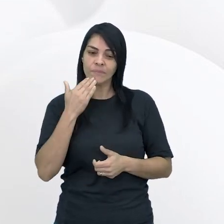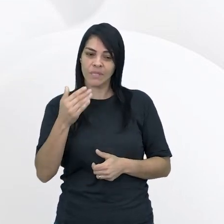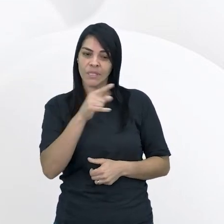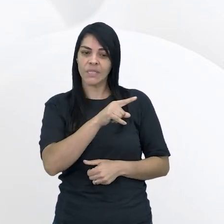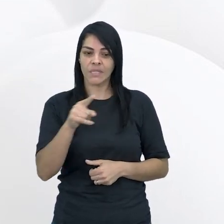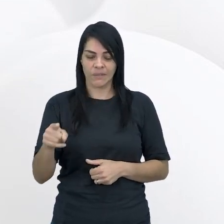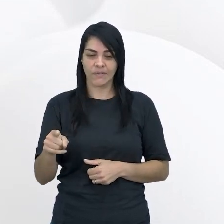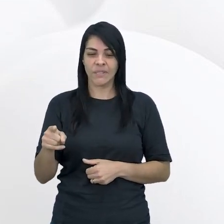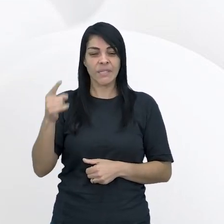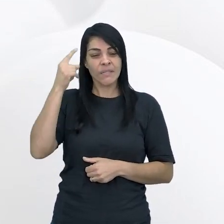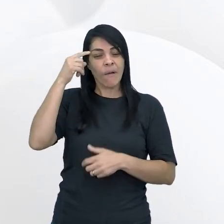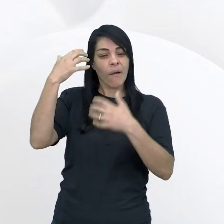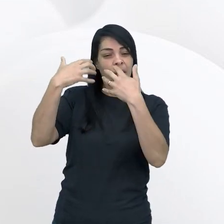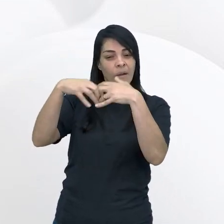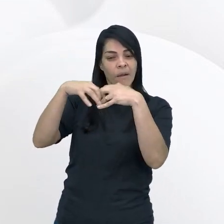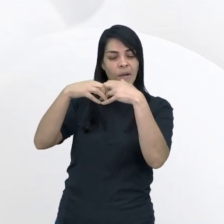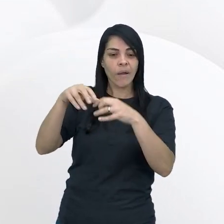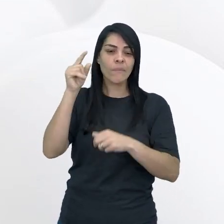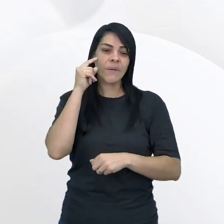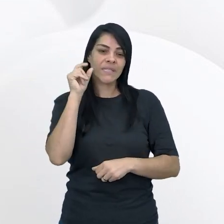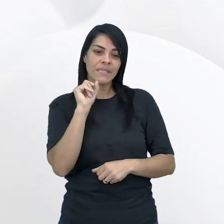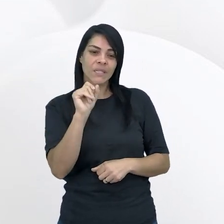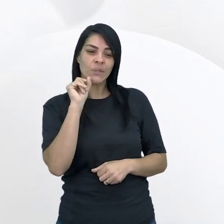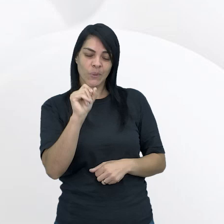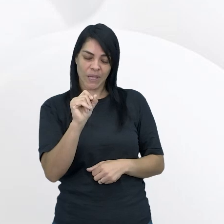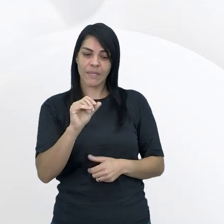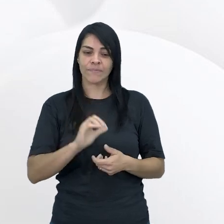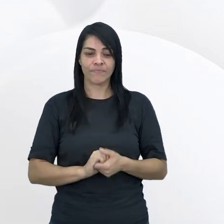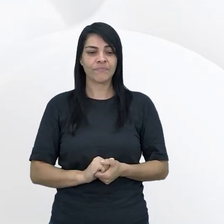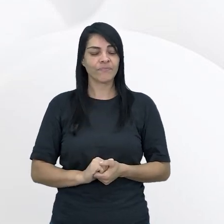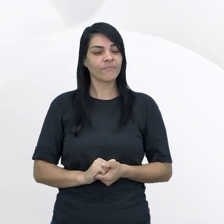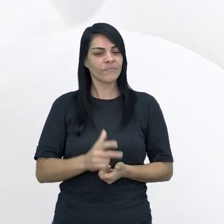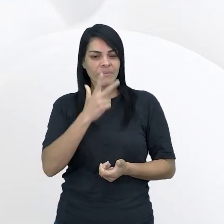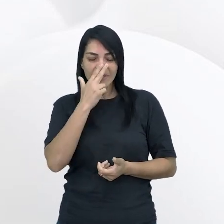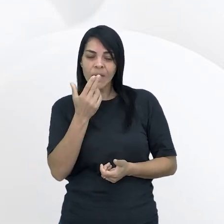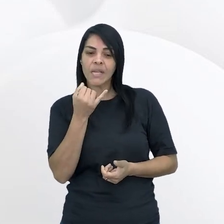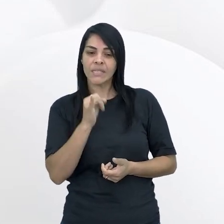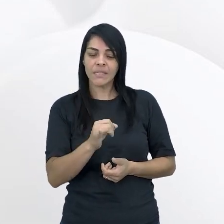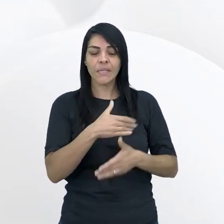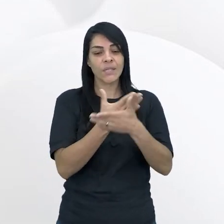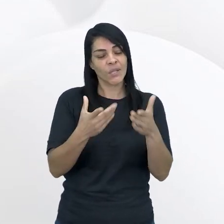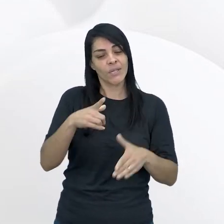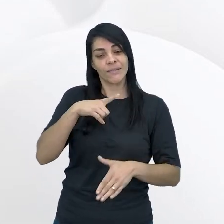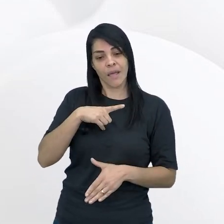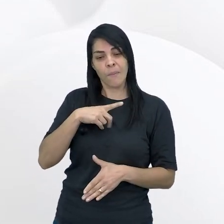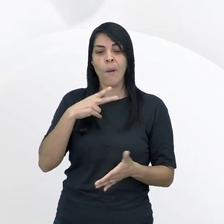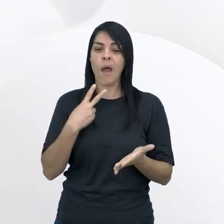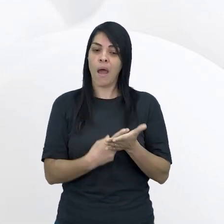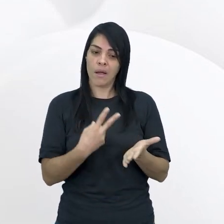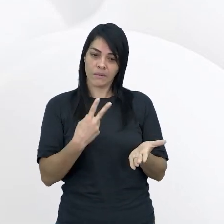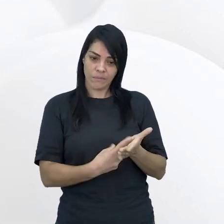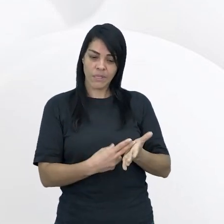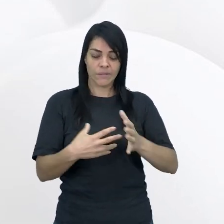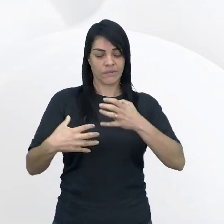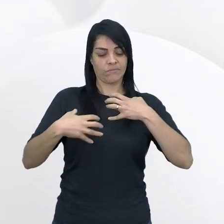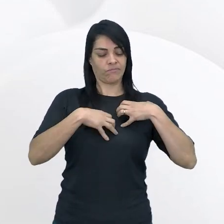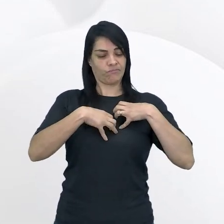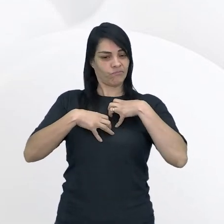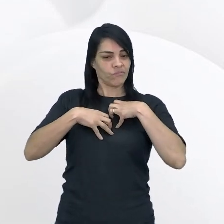vocês reflitam pensando exatamente, será que temos a mesma forma